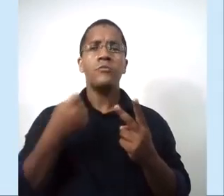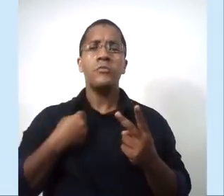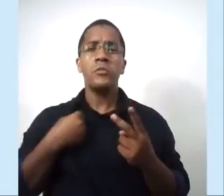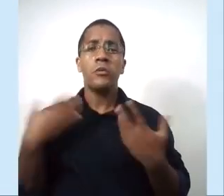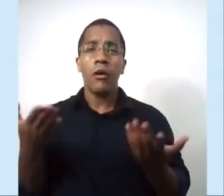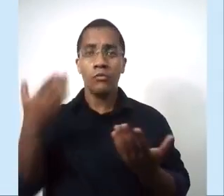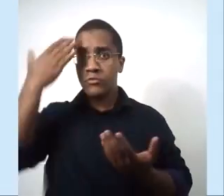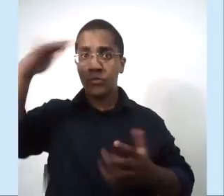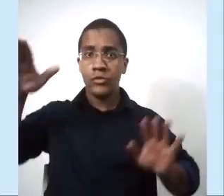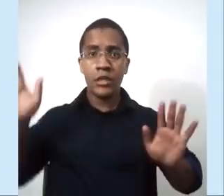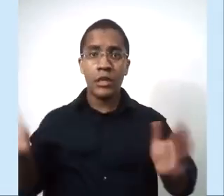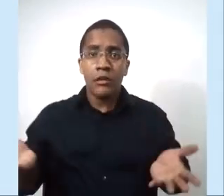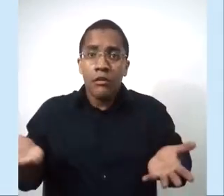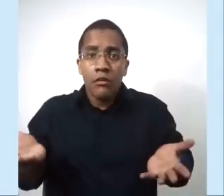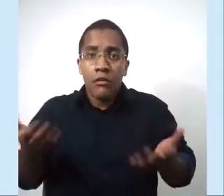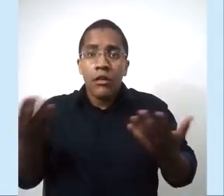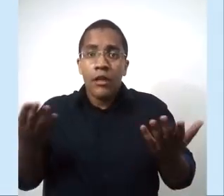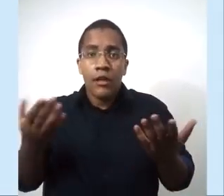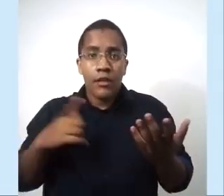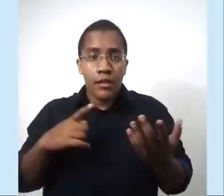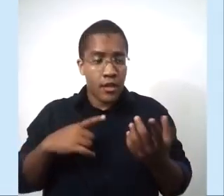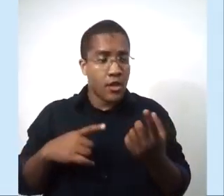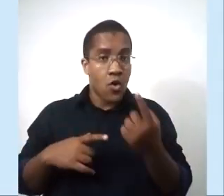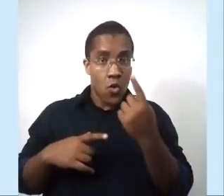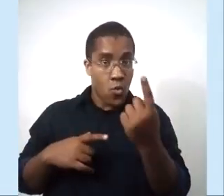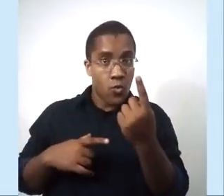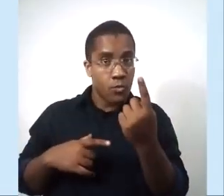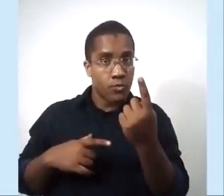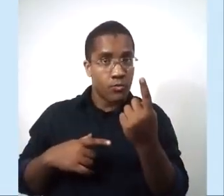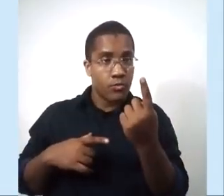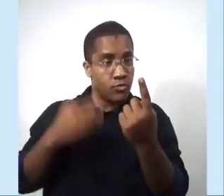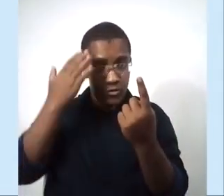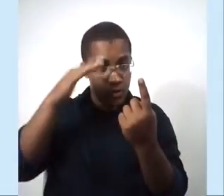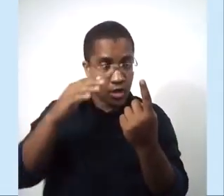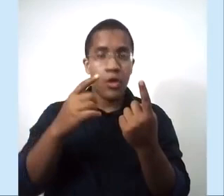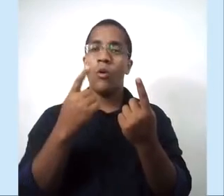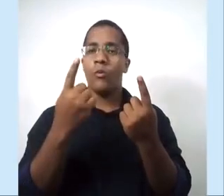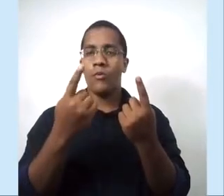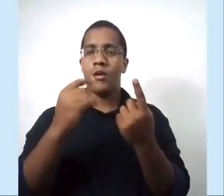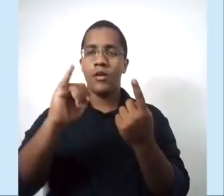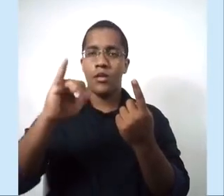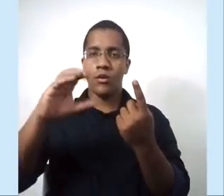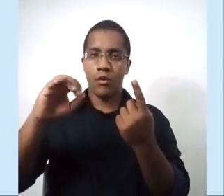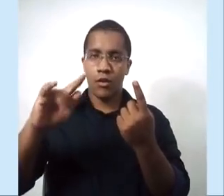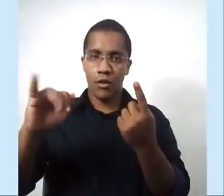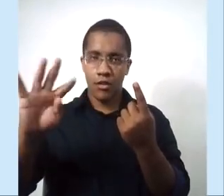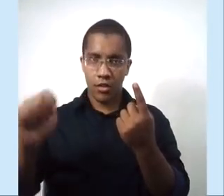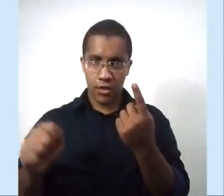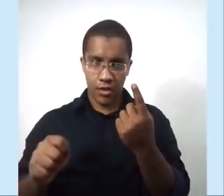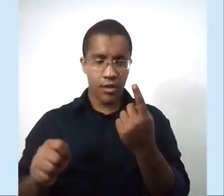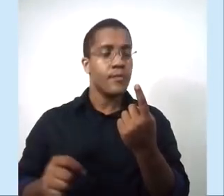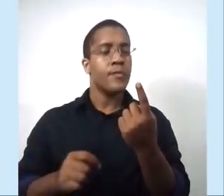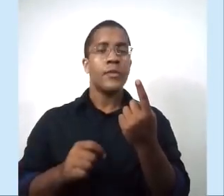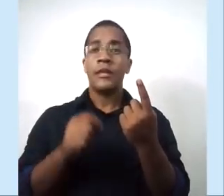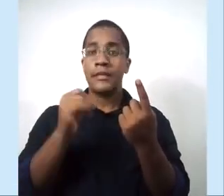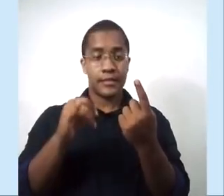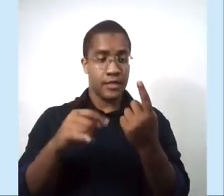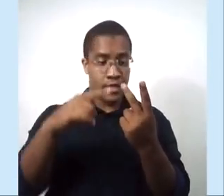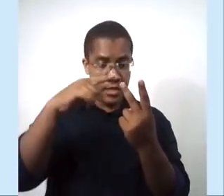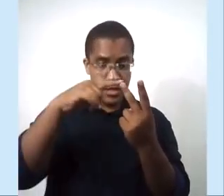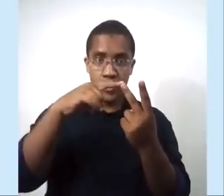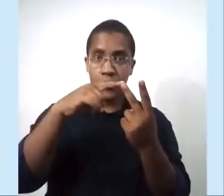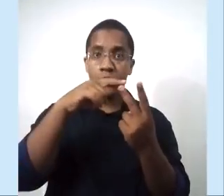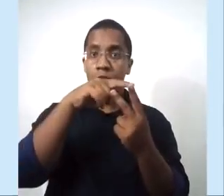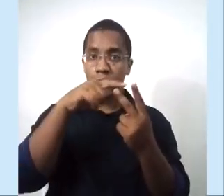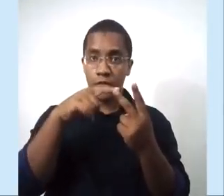uma incógnita. Se eu não sei dois valores, duas incógnitas. Se dois valores são diferentes, então terá duas